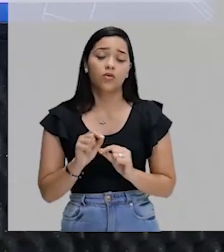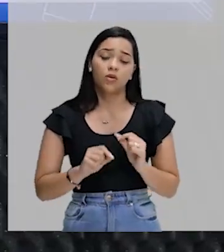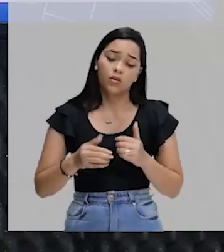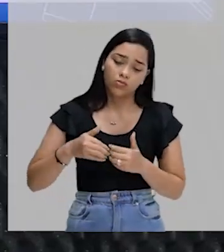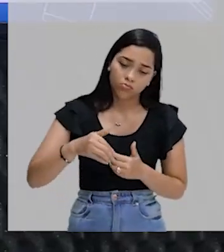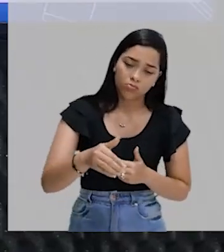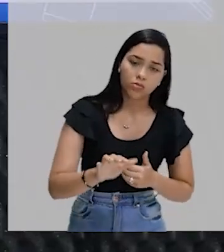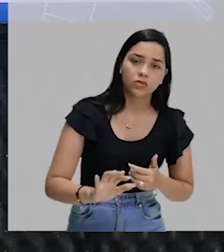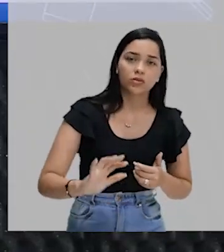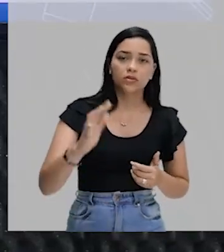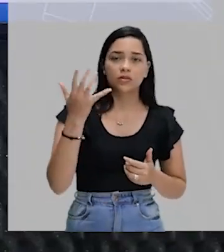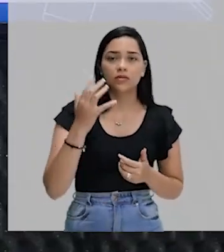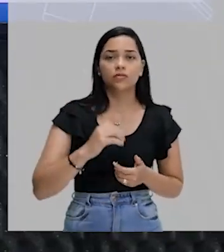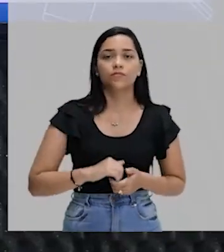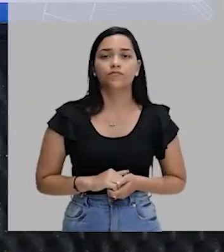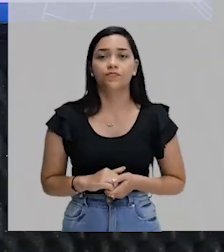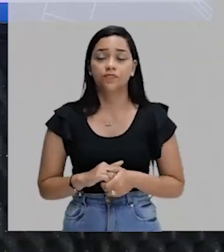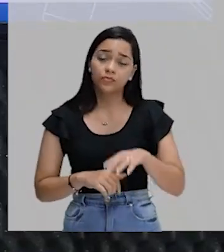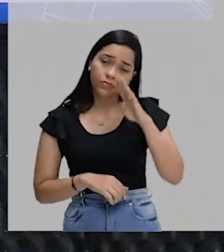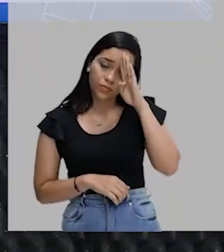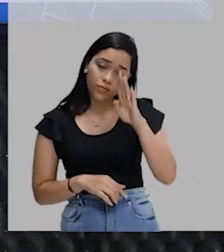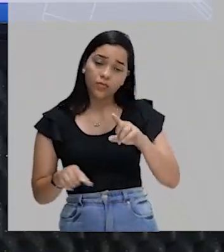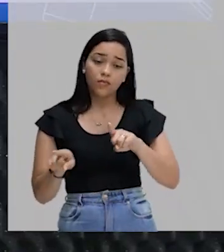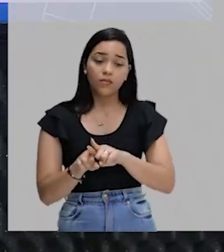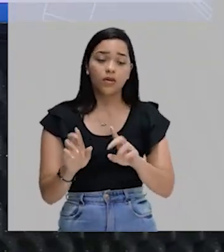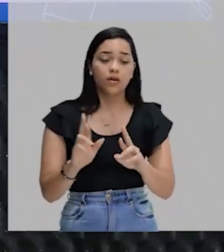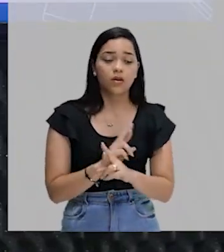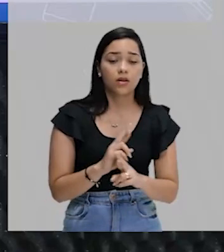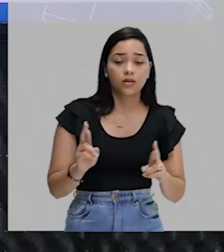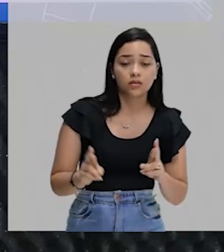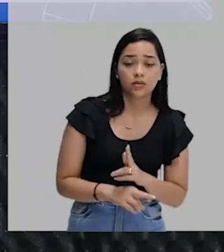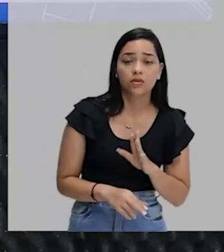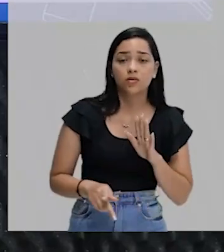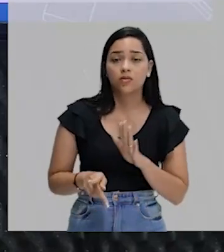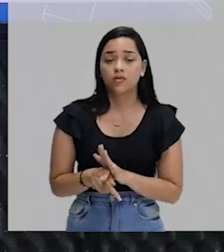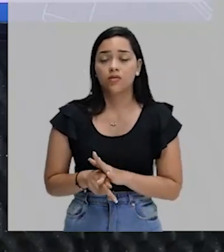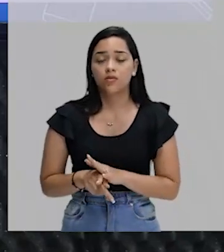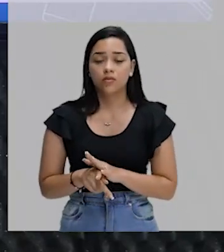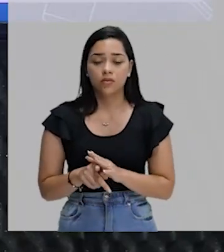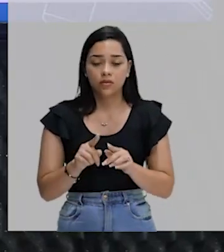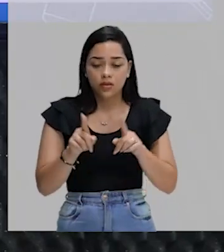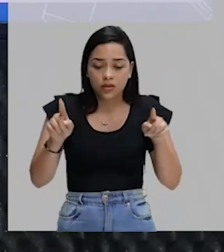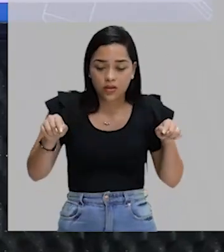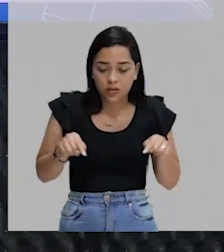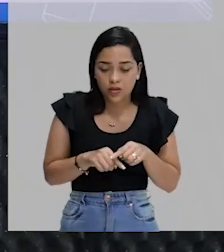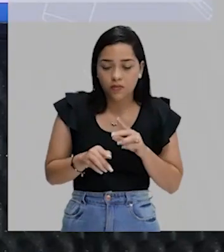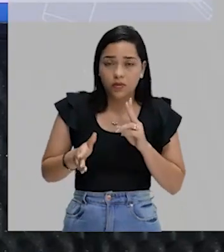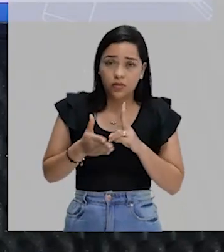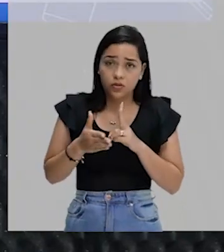continua acontecendo, né, principalmente em relação à ocupação dessas reservas indígenas,